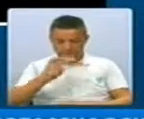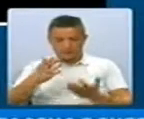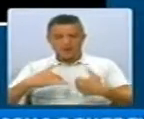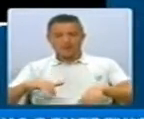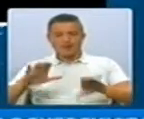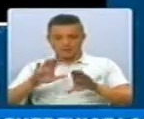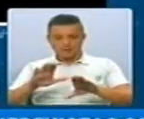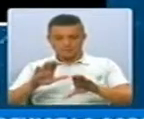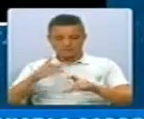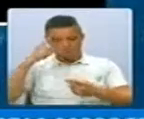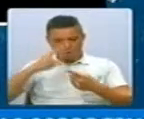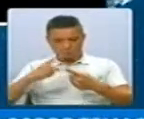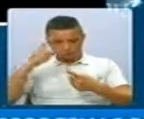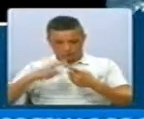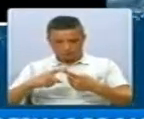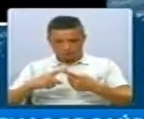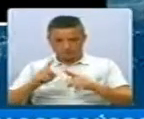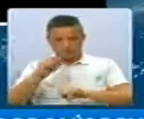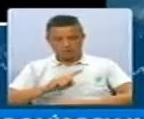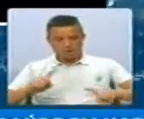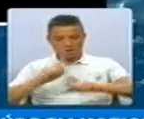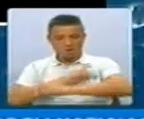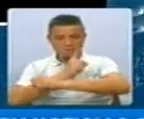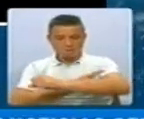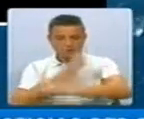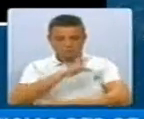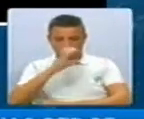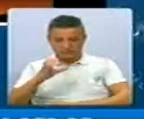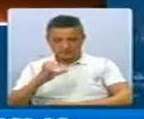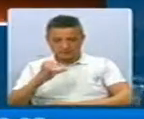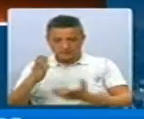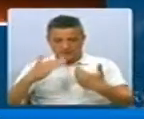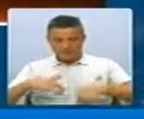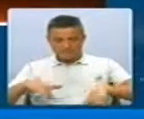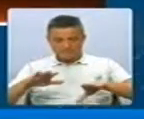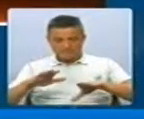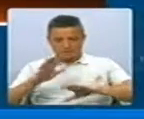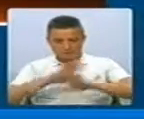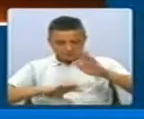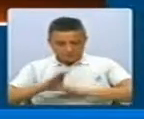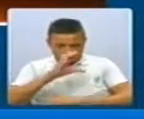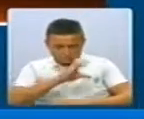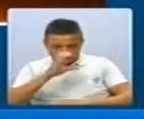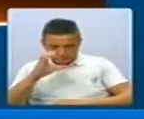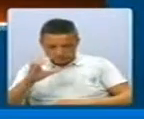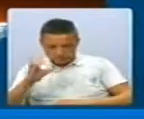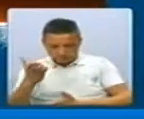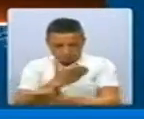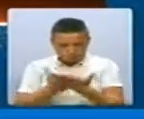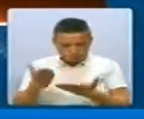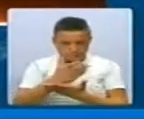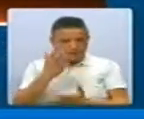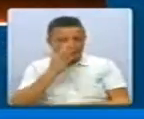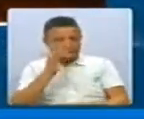olhar para esta missão como uma missão não tão forte do ponto de vista científico. Obviamente também vai fazer ciência, tem aliás 2 instrumentos muito interessantes, um que vai tentar